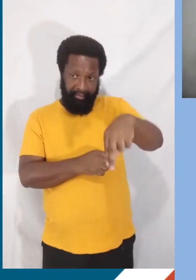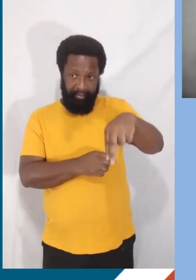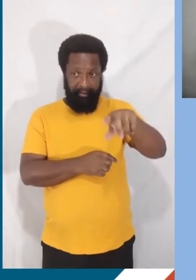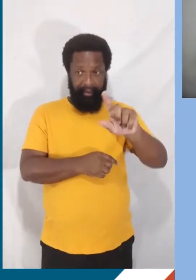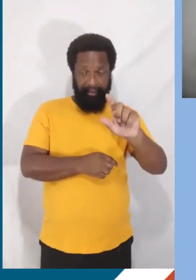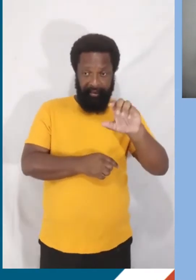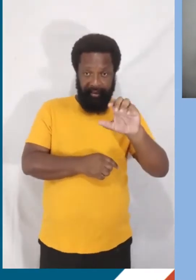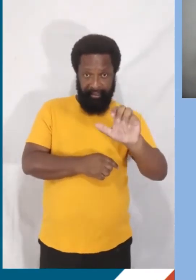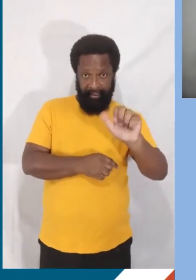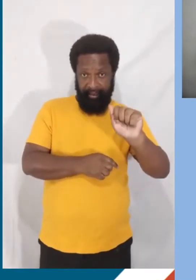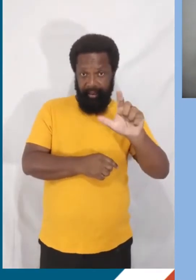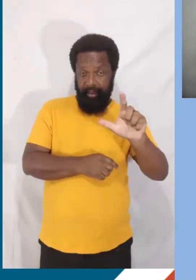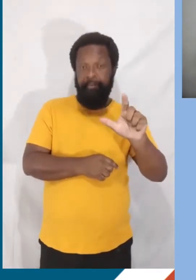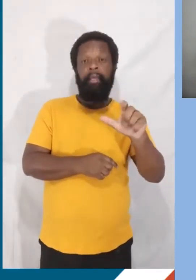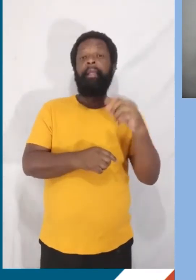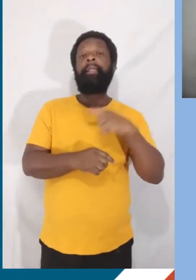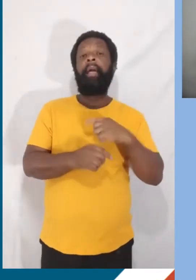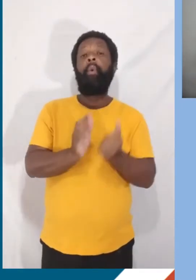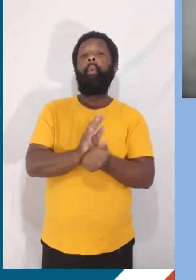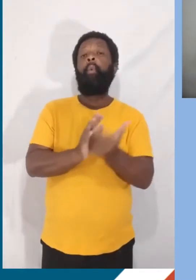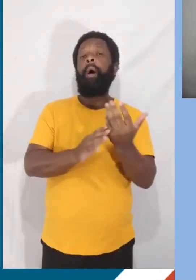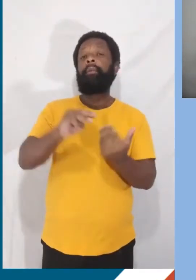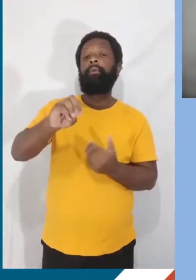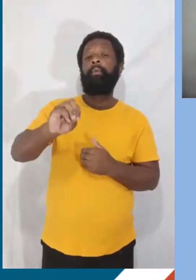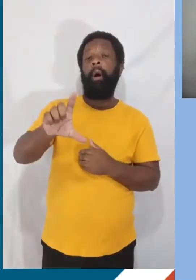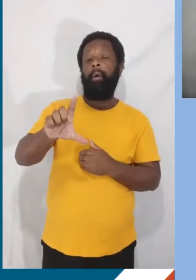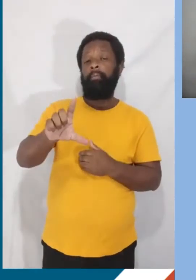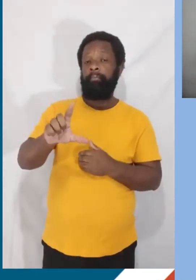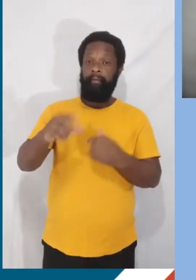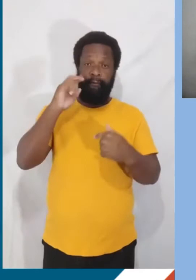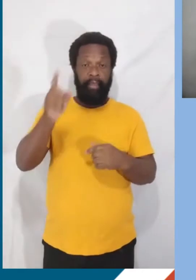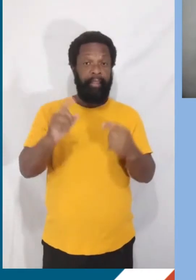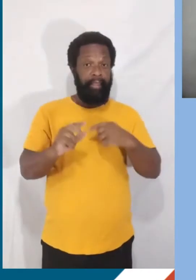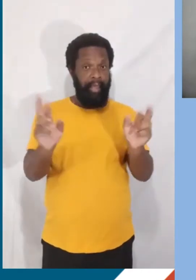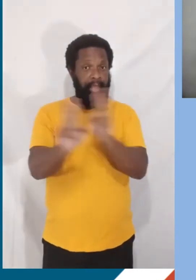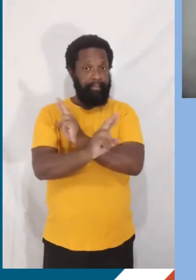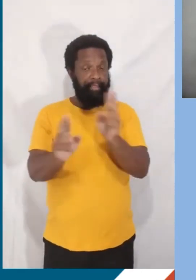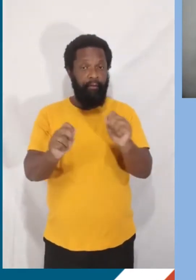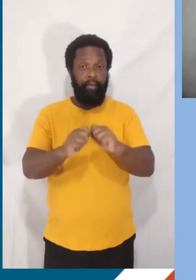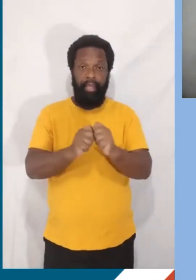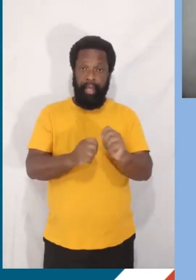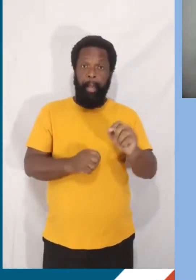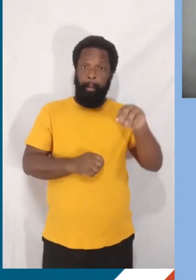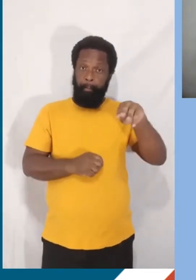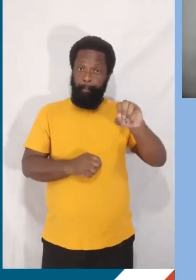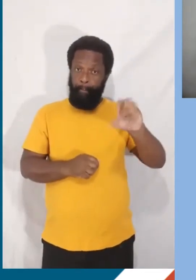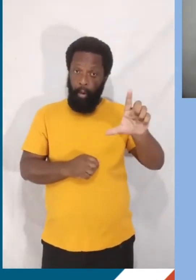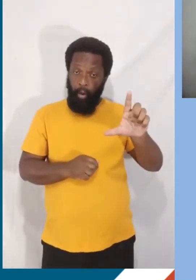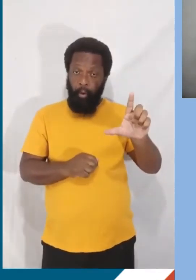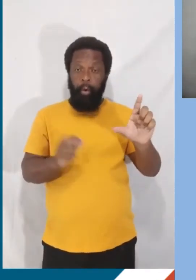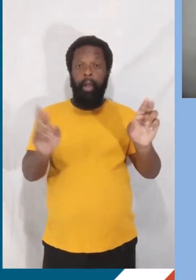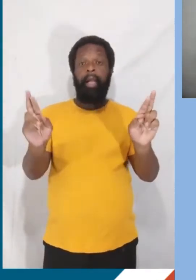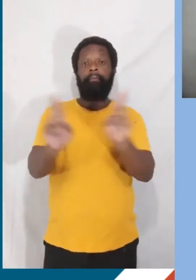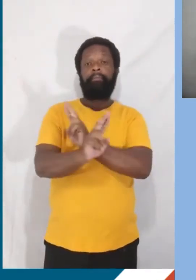relacionando? Mols com gramas. Então naquela referência que eu estabeleci com vocês, eu relaciono mol com grama,